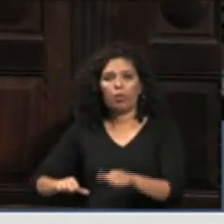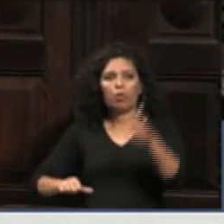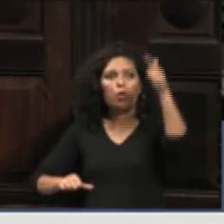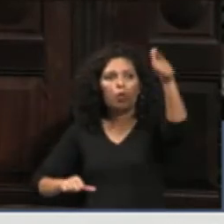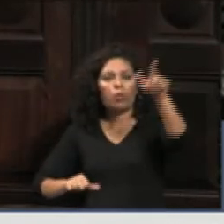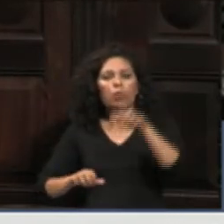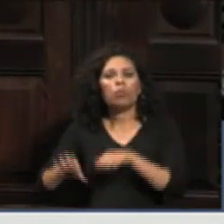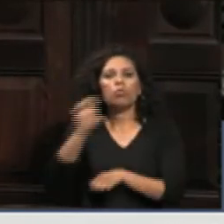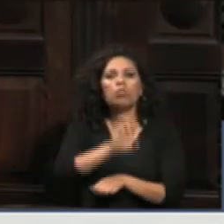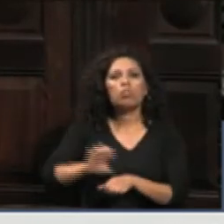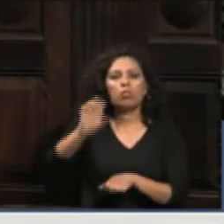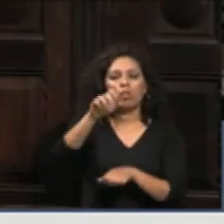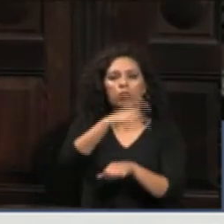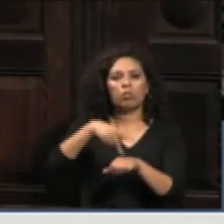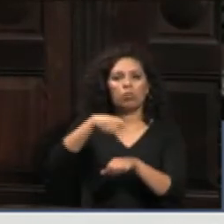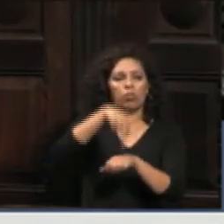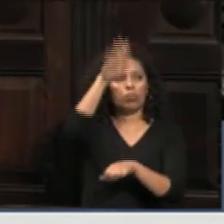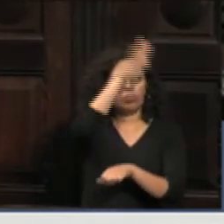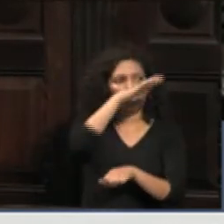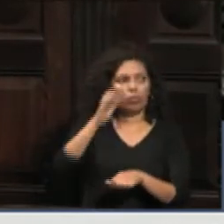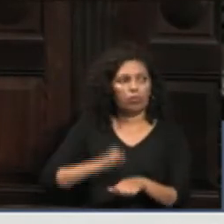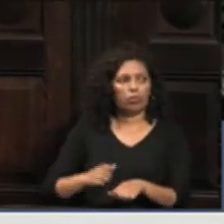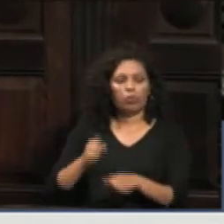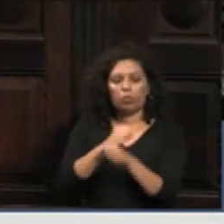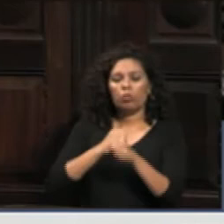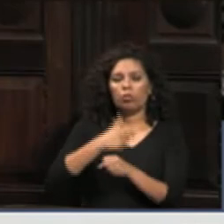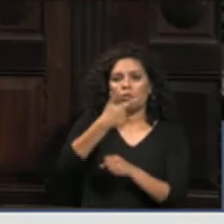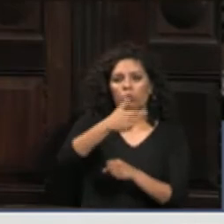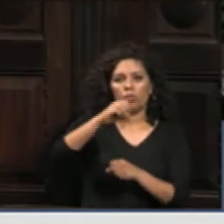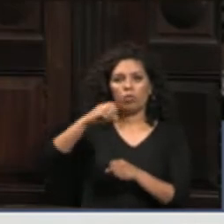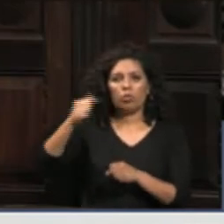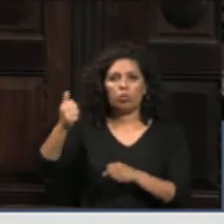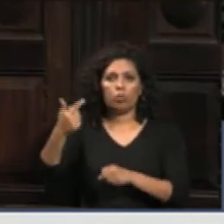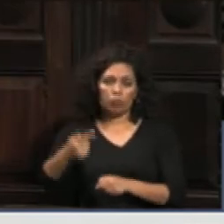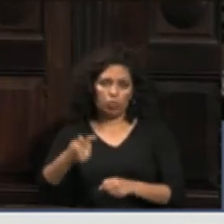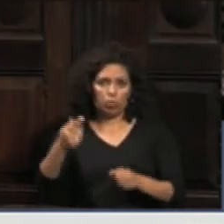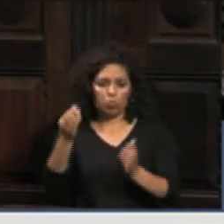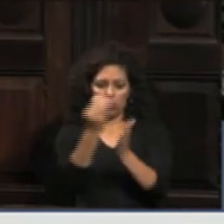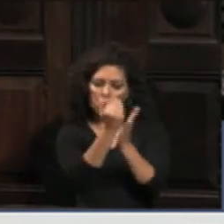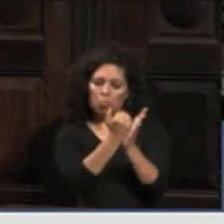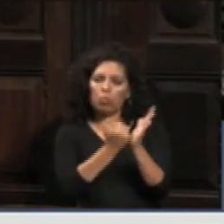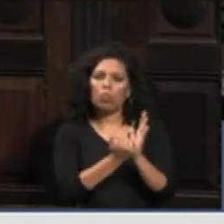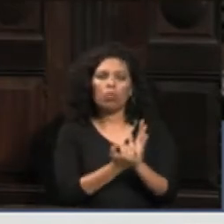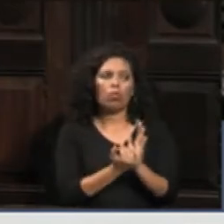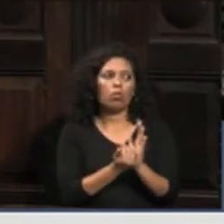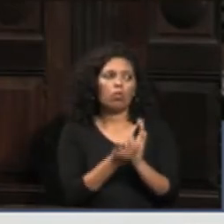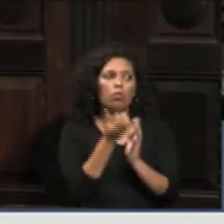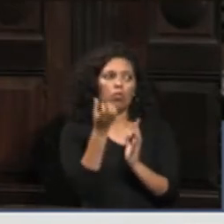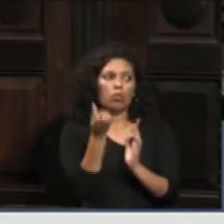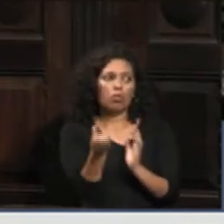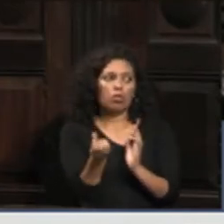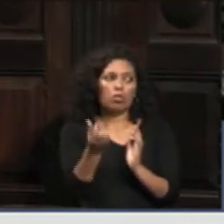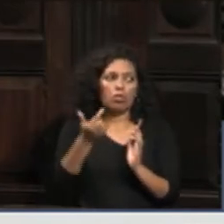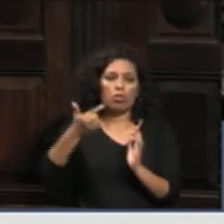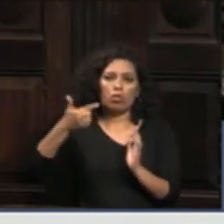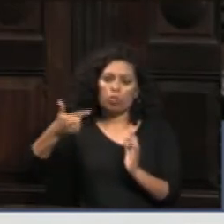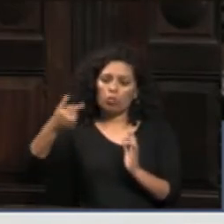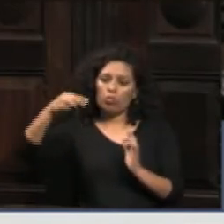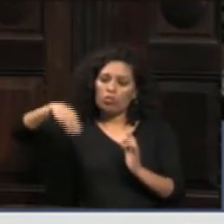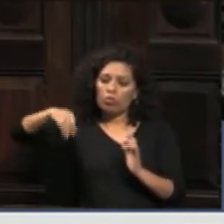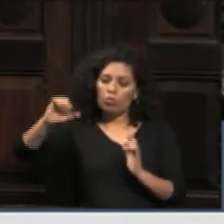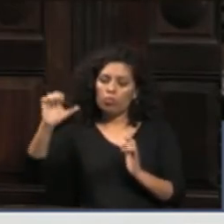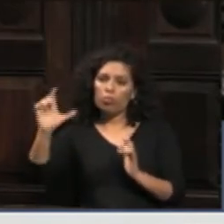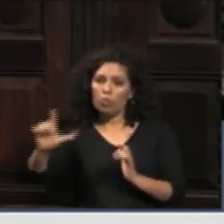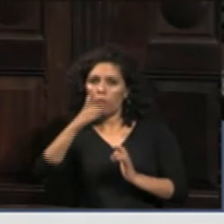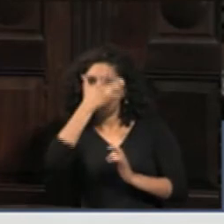daí. O número, em 2017, foram registrados 62 mil